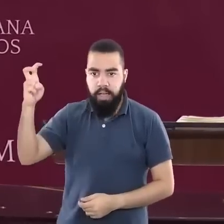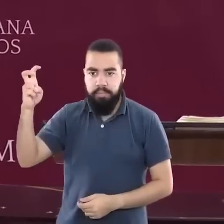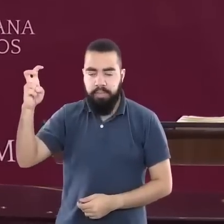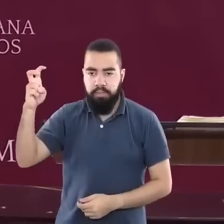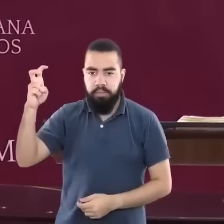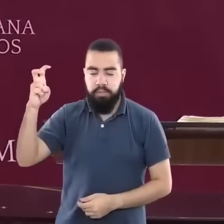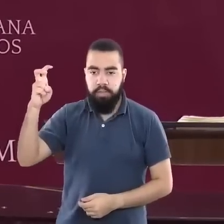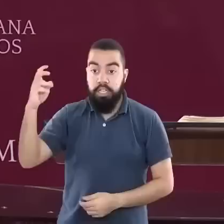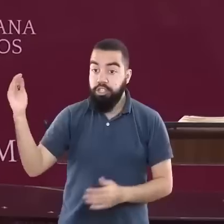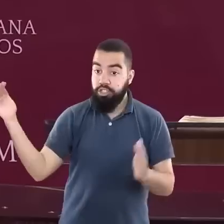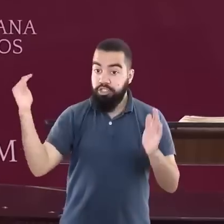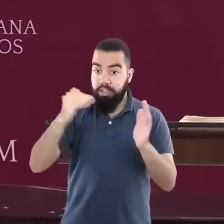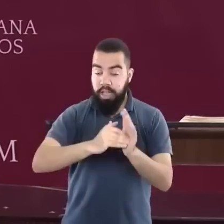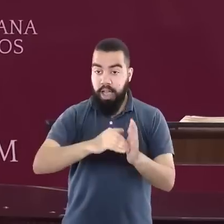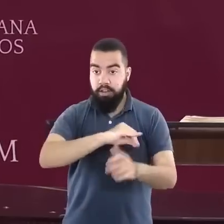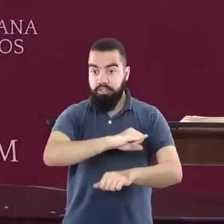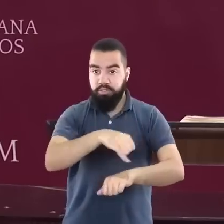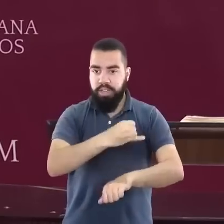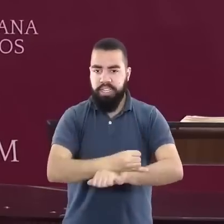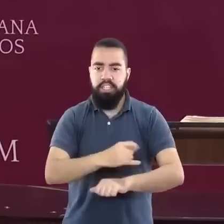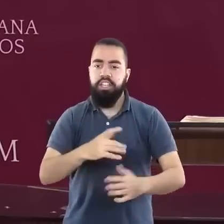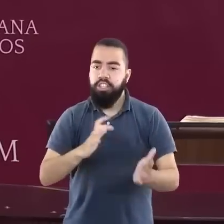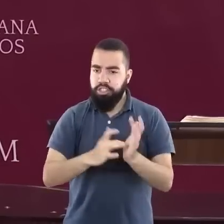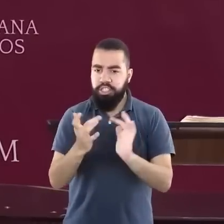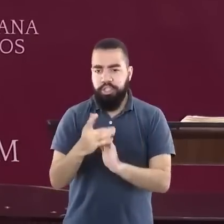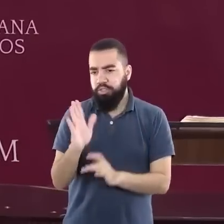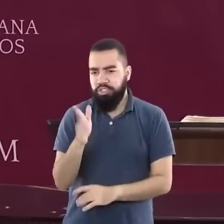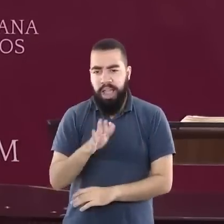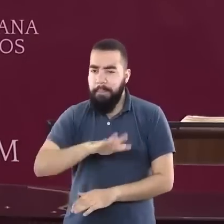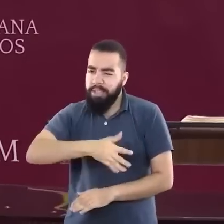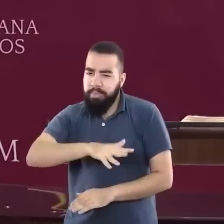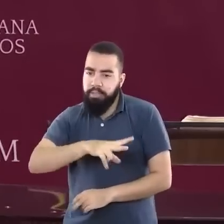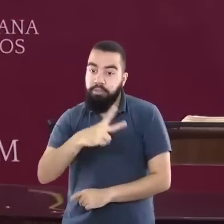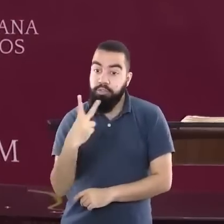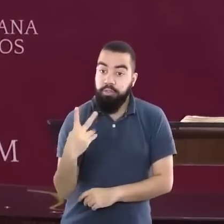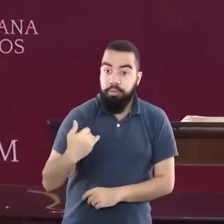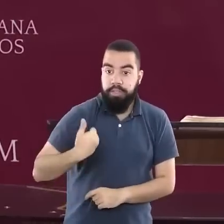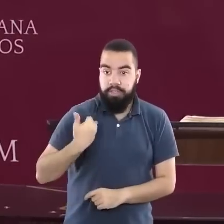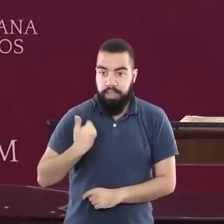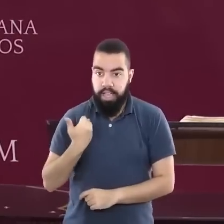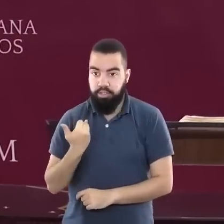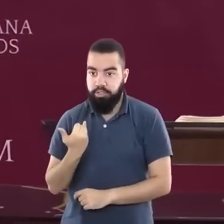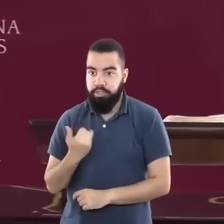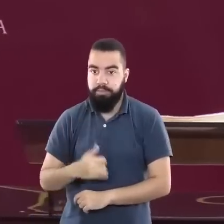ter dois anos que Jesus tinha nascido os magos estão lá no presépio